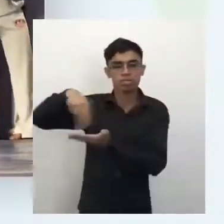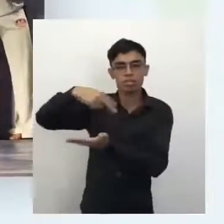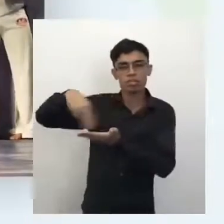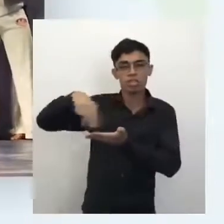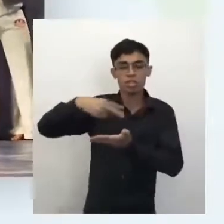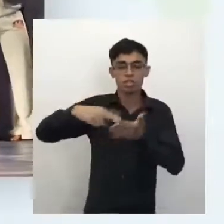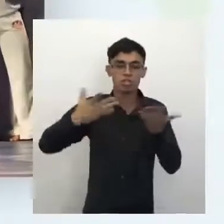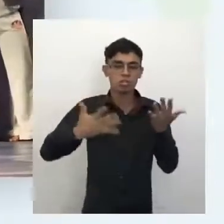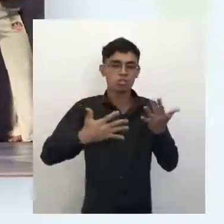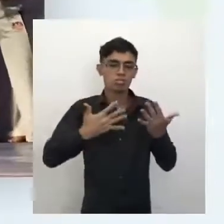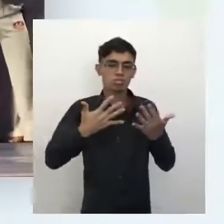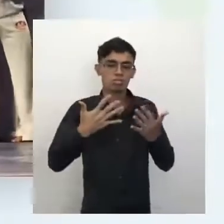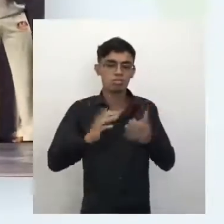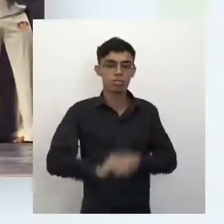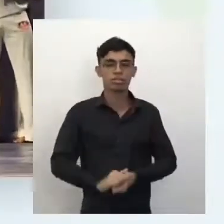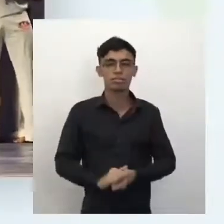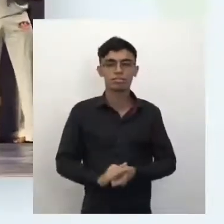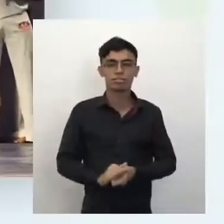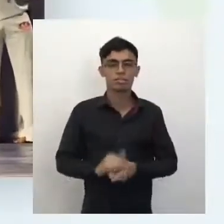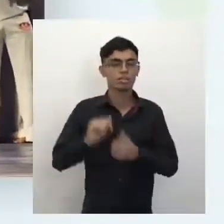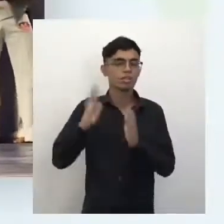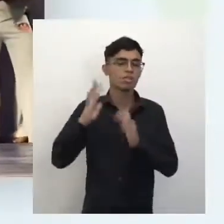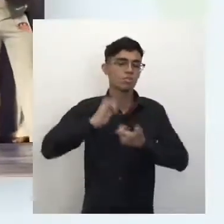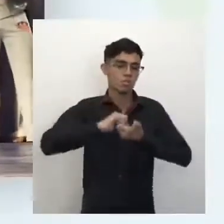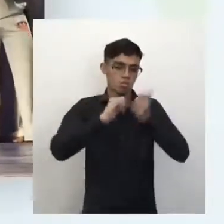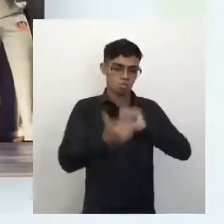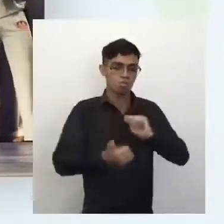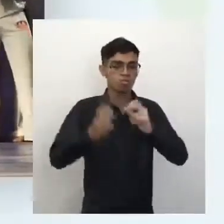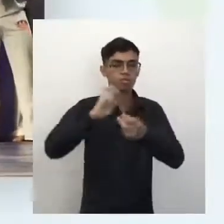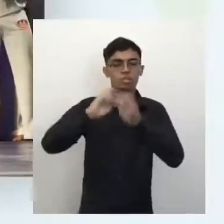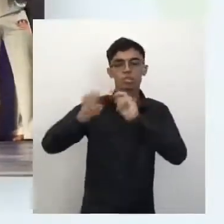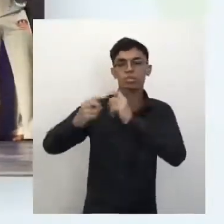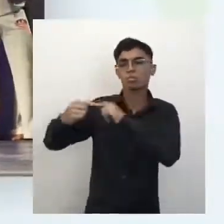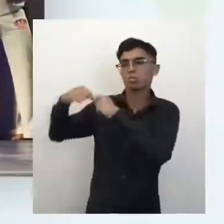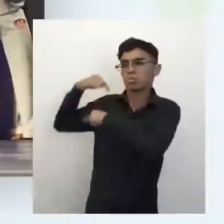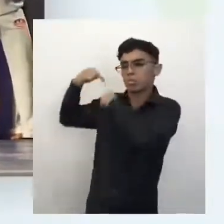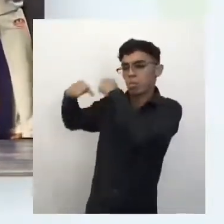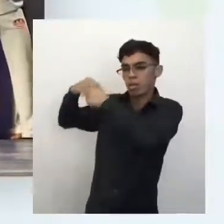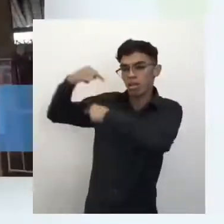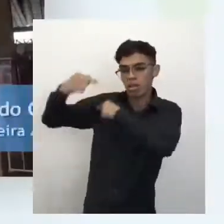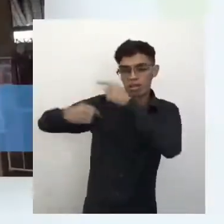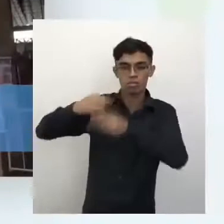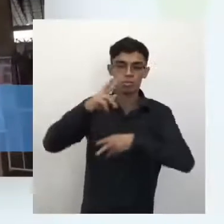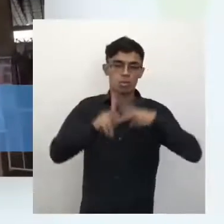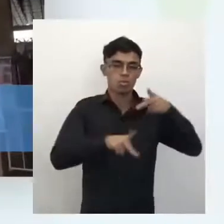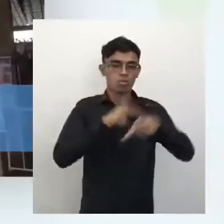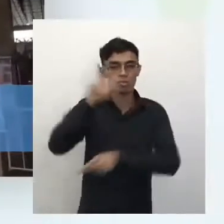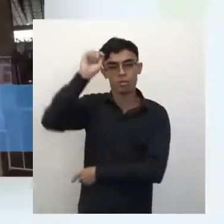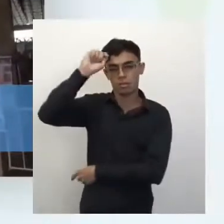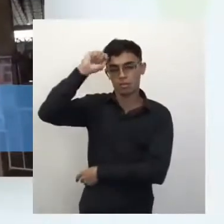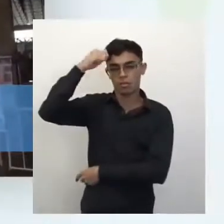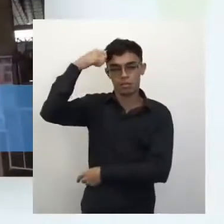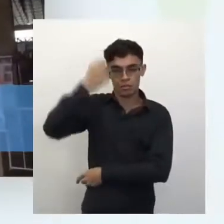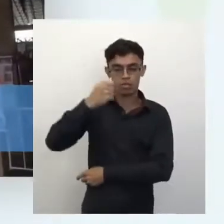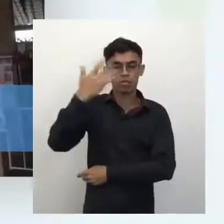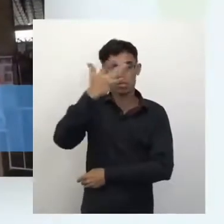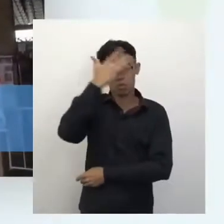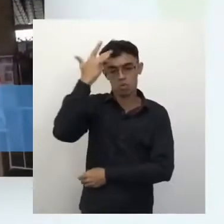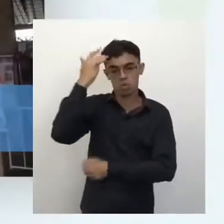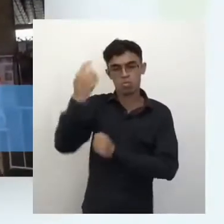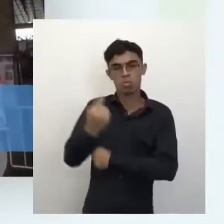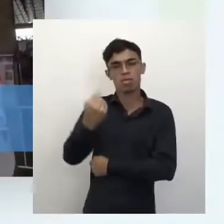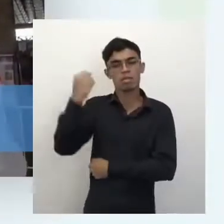jogo. Enfim, a capoeira reúne tudo isso, né? Isso é uma herança africana nossa, muito pelo contrário do que as pessoas